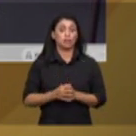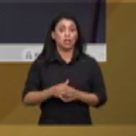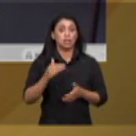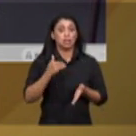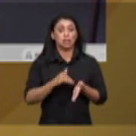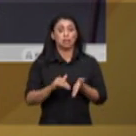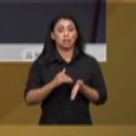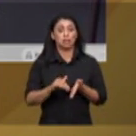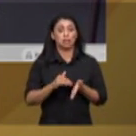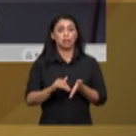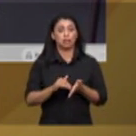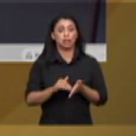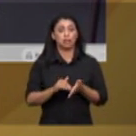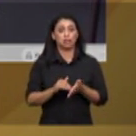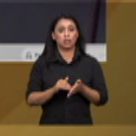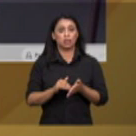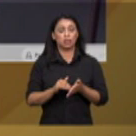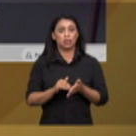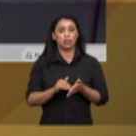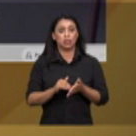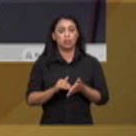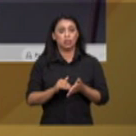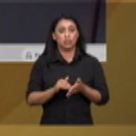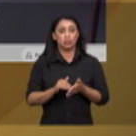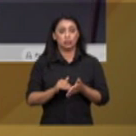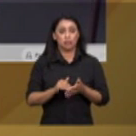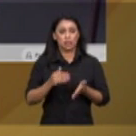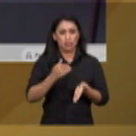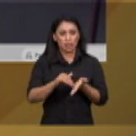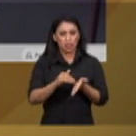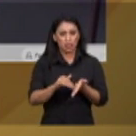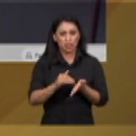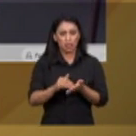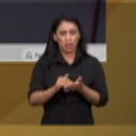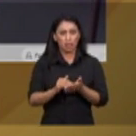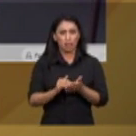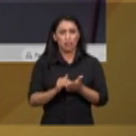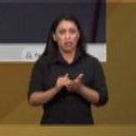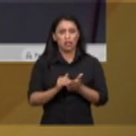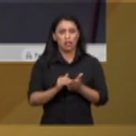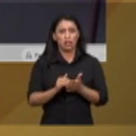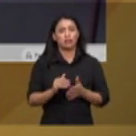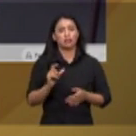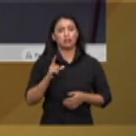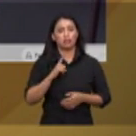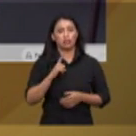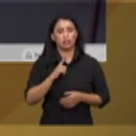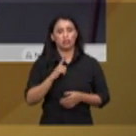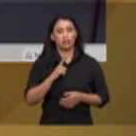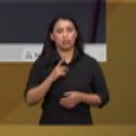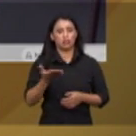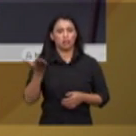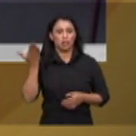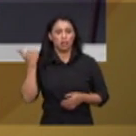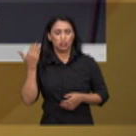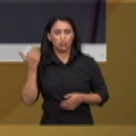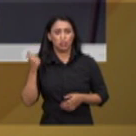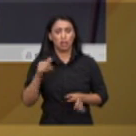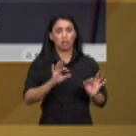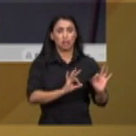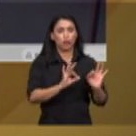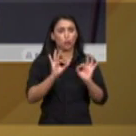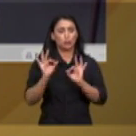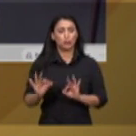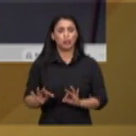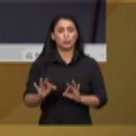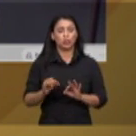secretaria sucessora das extintas Secretarias de Acompanhamento Econômico, a antiga SEAI, e de Acompanhamento Fiscal,